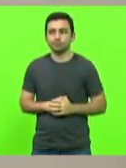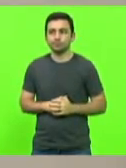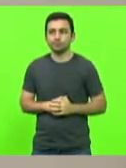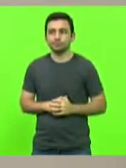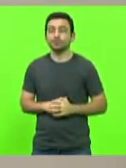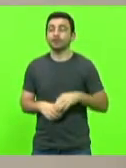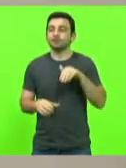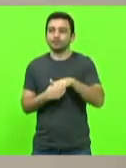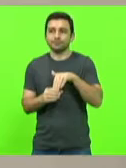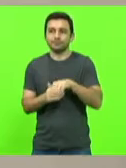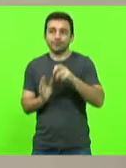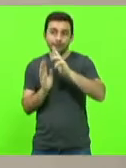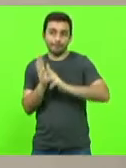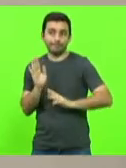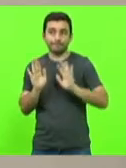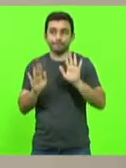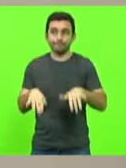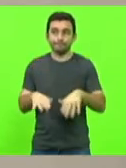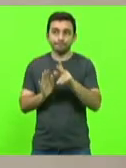Votação da redação final do projeto de lei